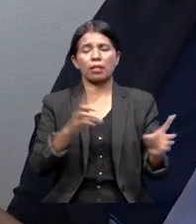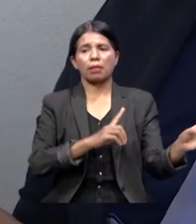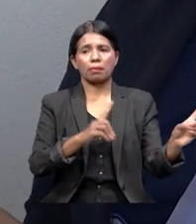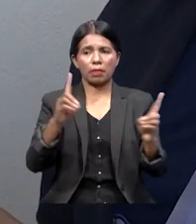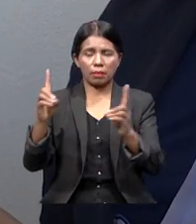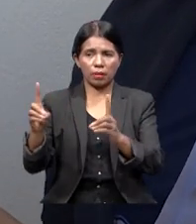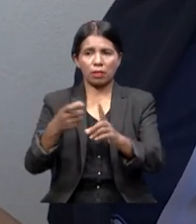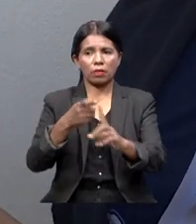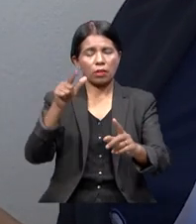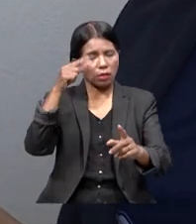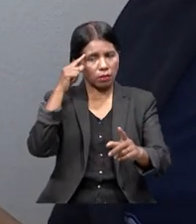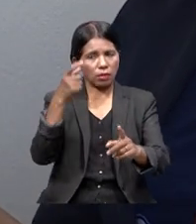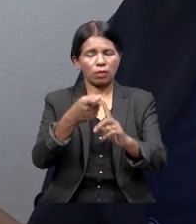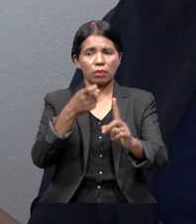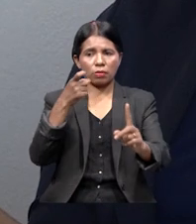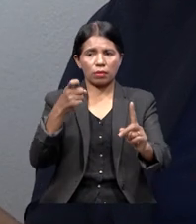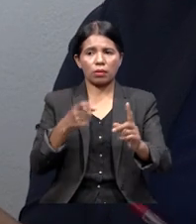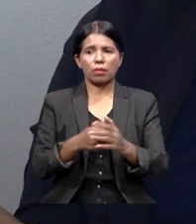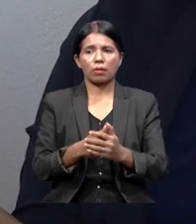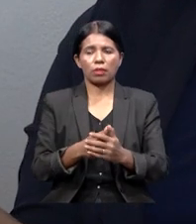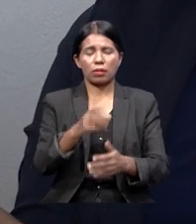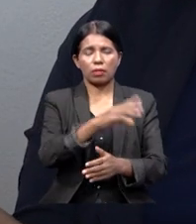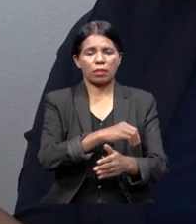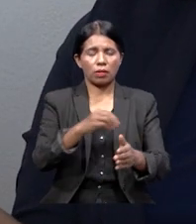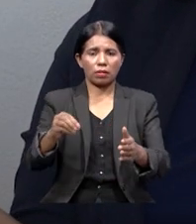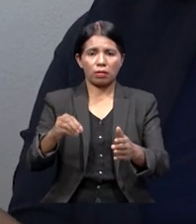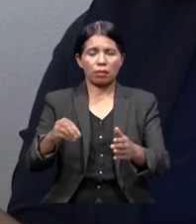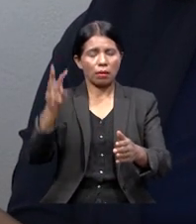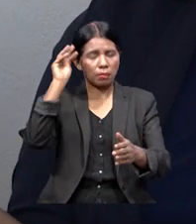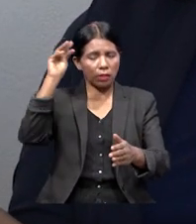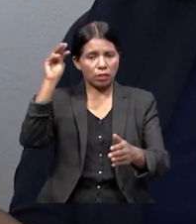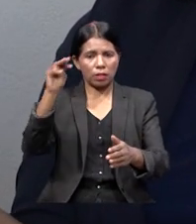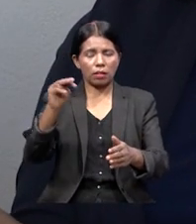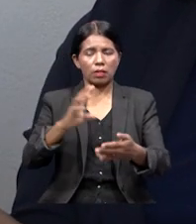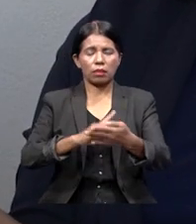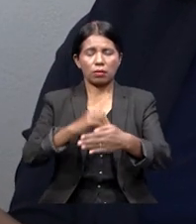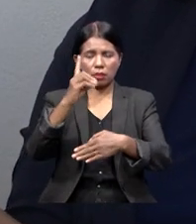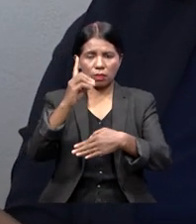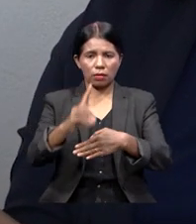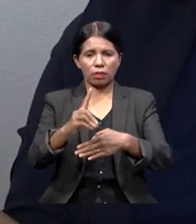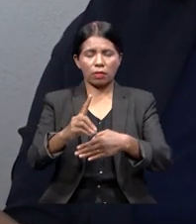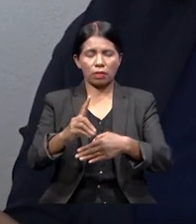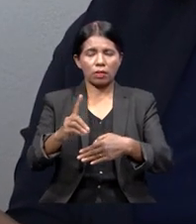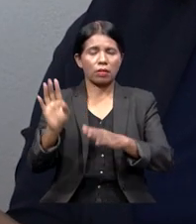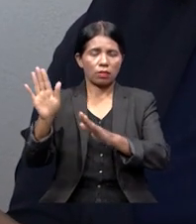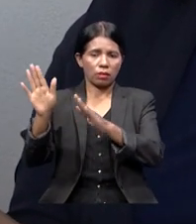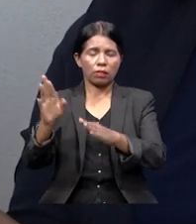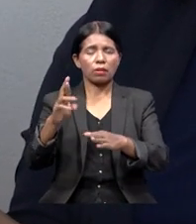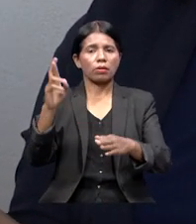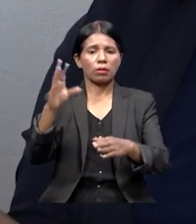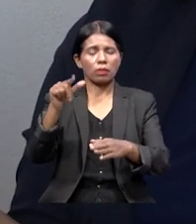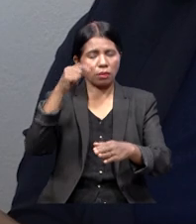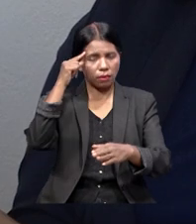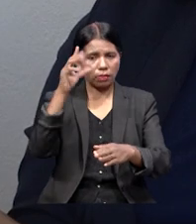o governo, li o diretora jornal, Ministério de Desenvolvimento Rurais,